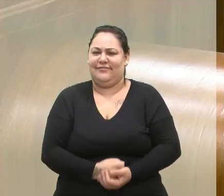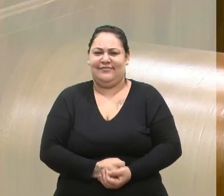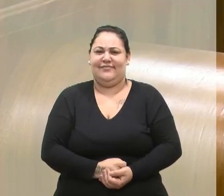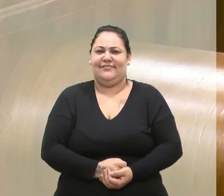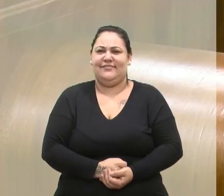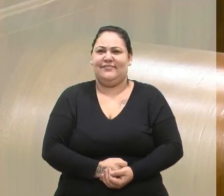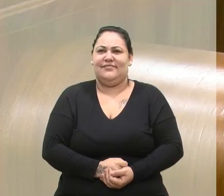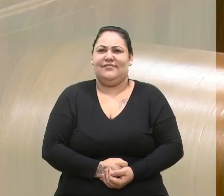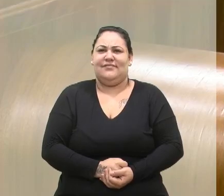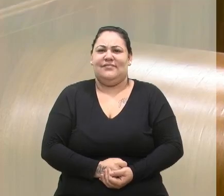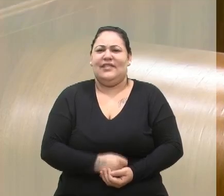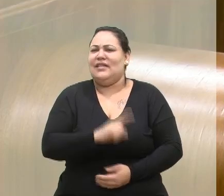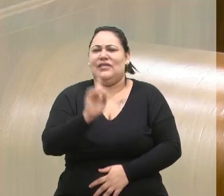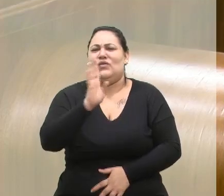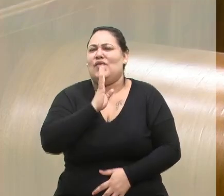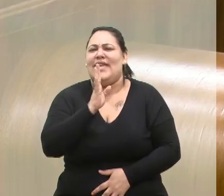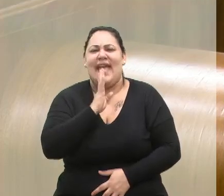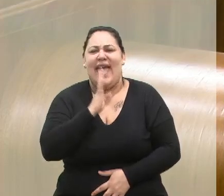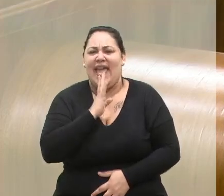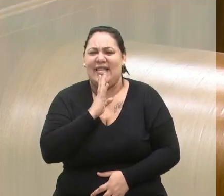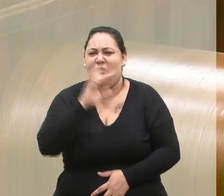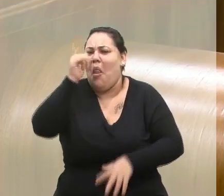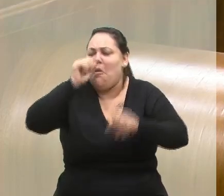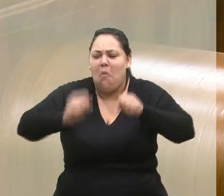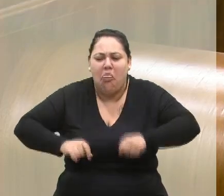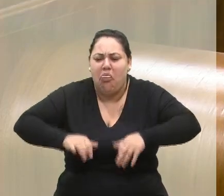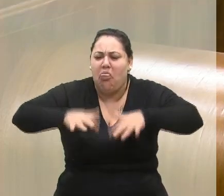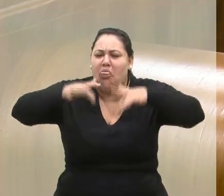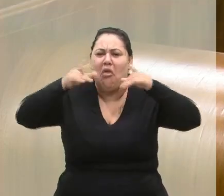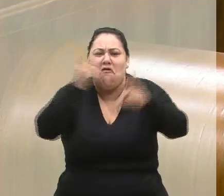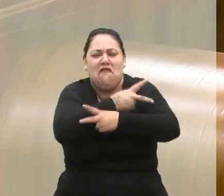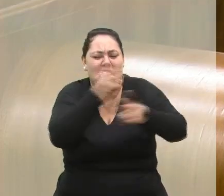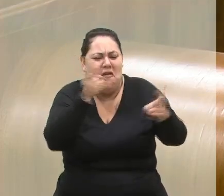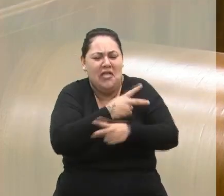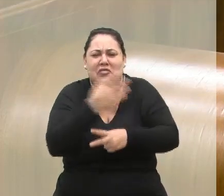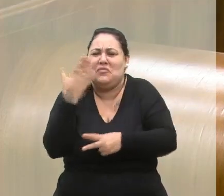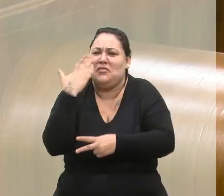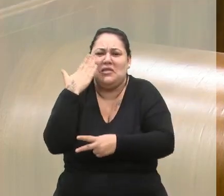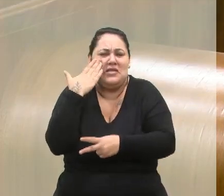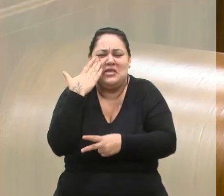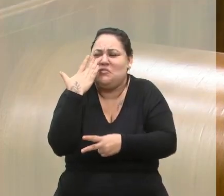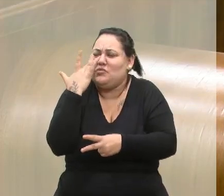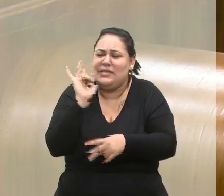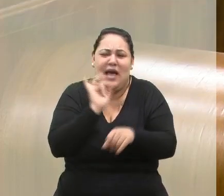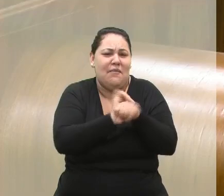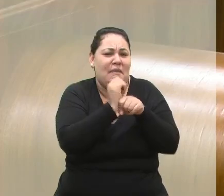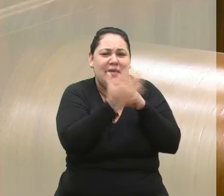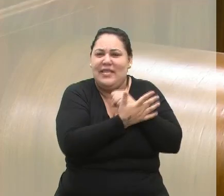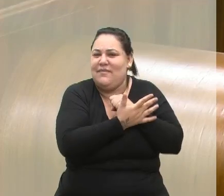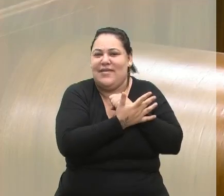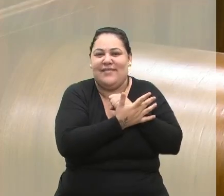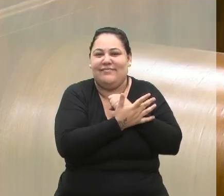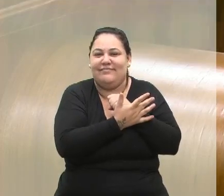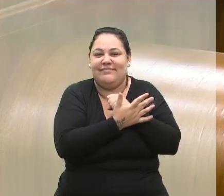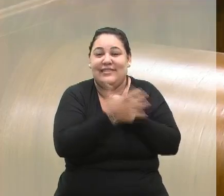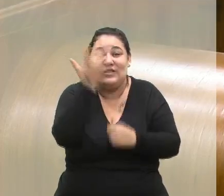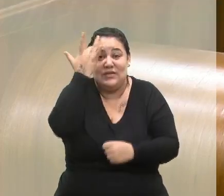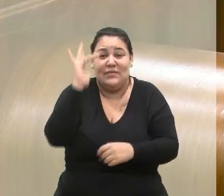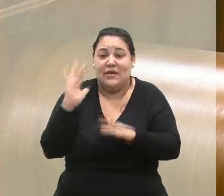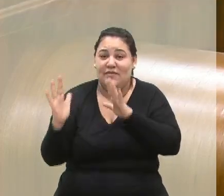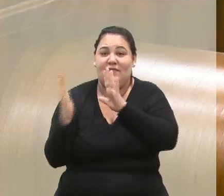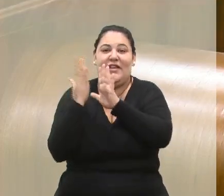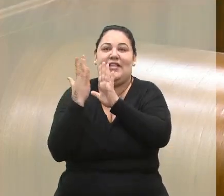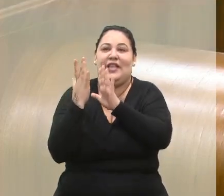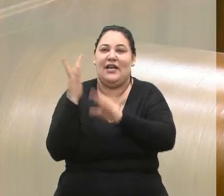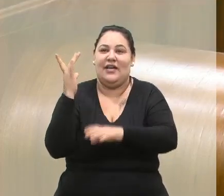uma enchente, não sabe o que é um intempério, não sabe o que é uma pandemia. Não sabe enfrentar o dia a dia da população. E por isso não